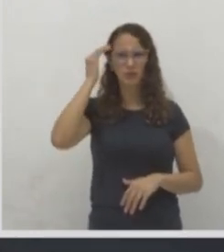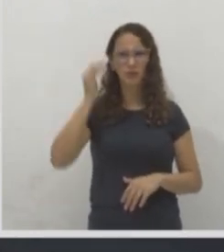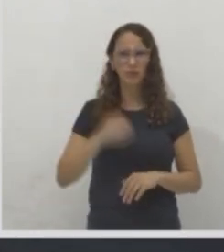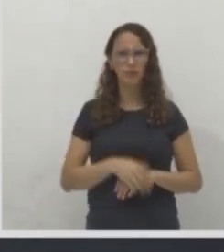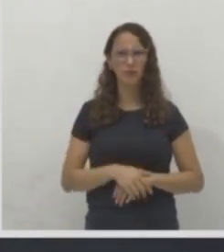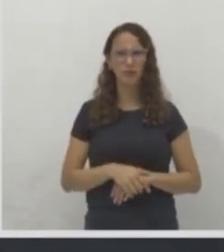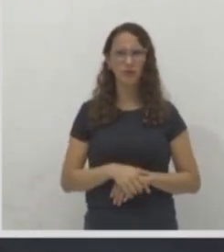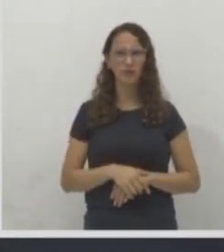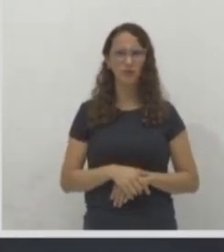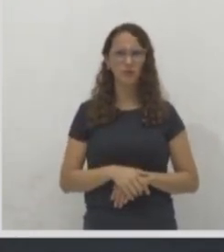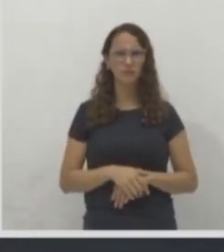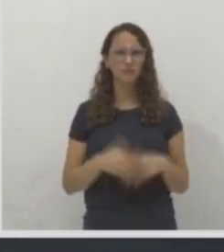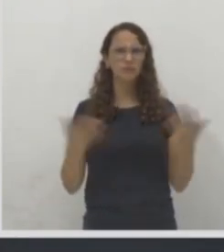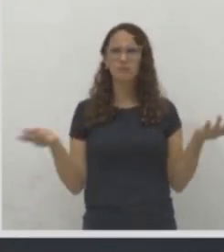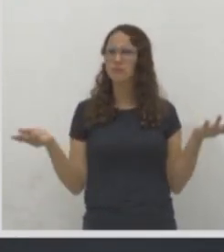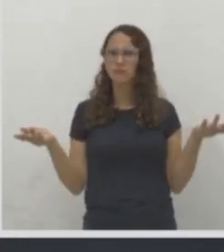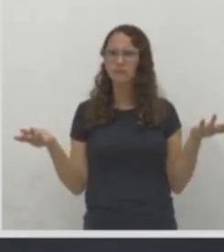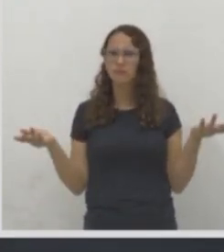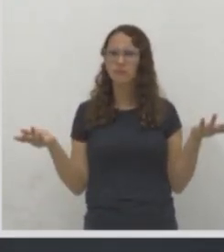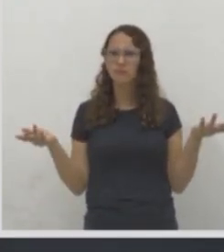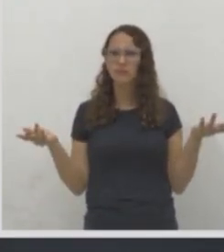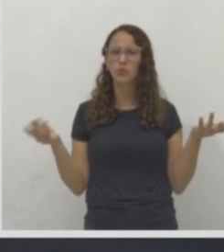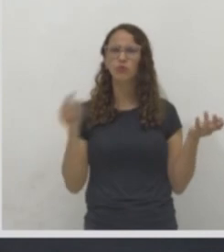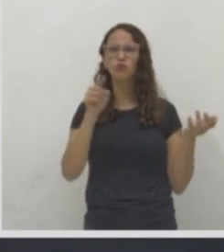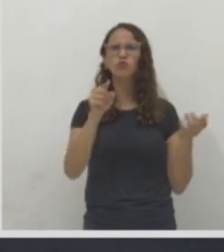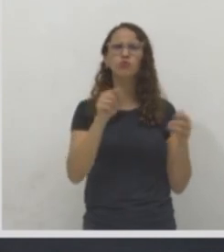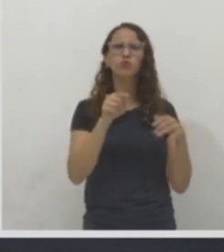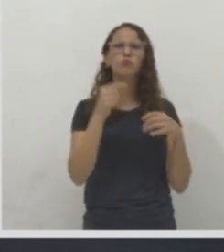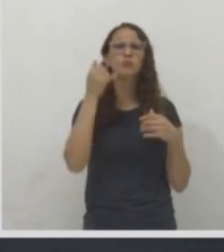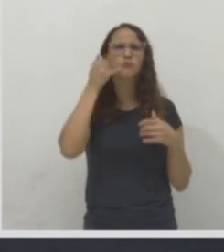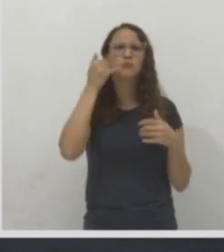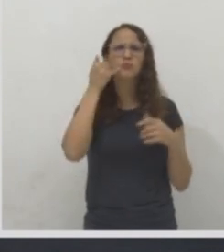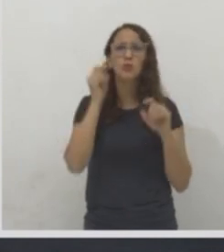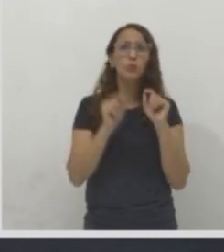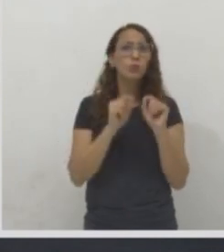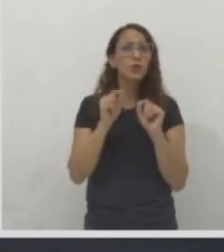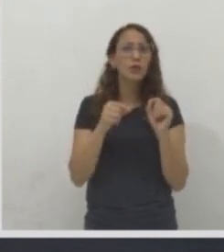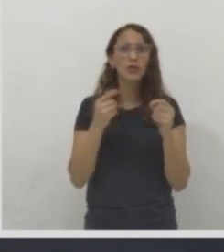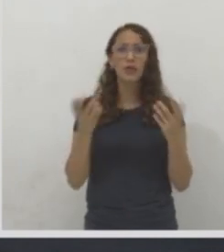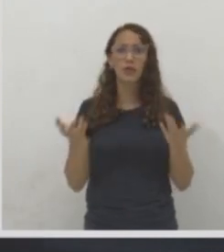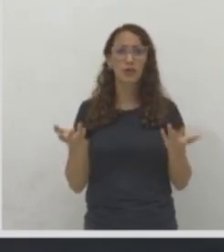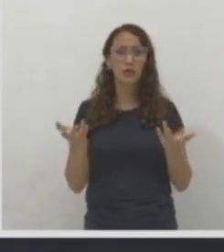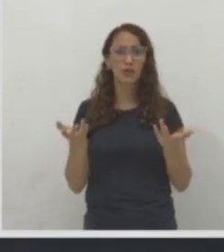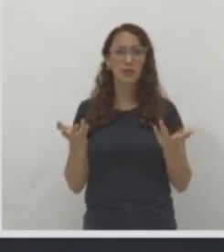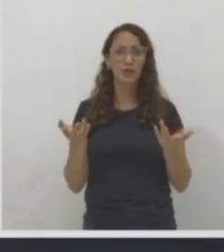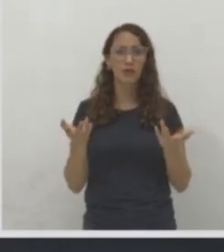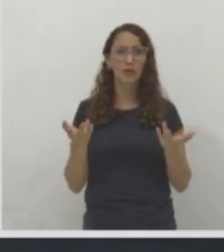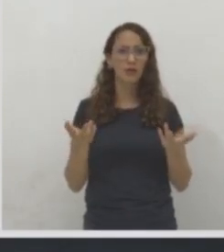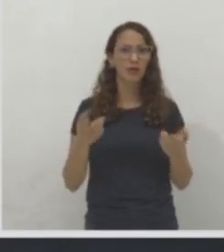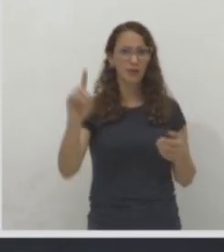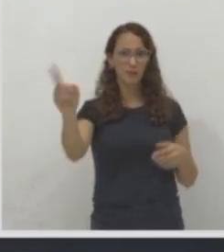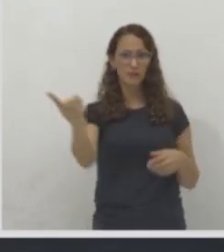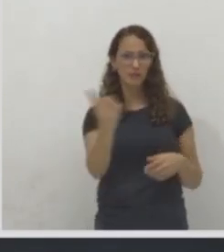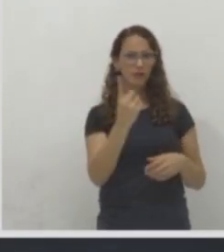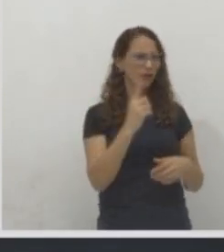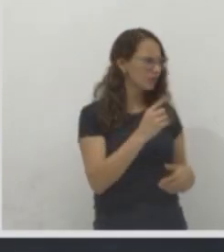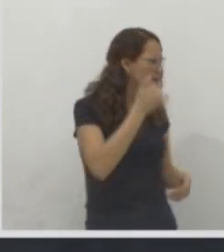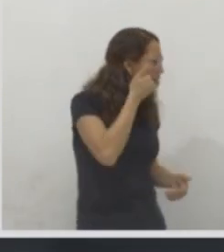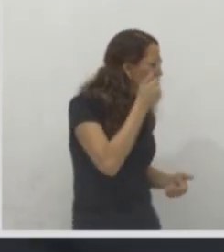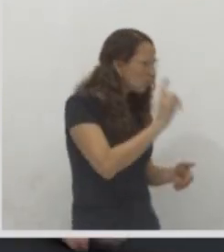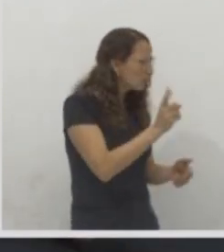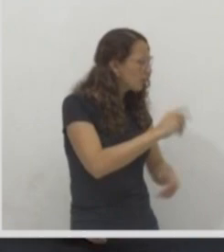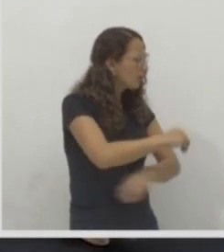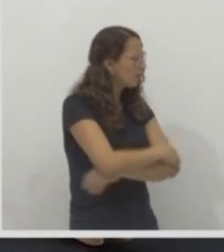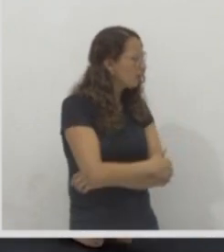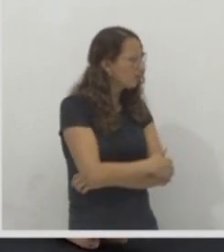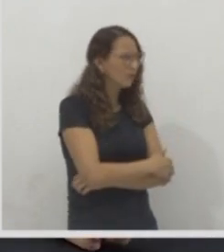Você sabe o que é que você tem que ligar? A pessoa vai voltar depois e vai dizer, tu não ligaste?